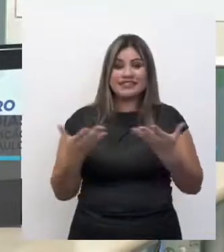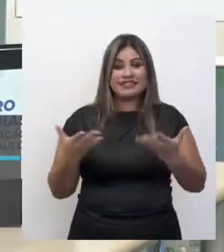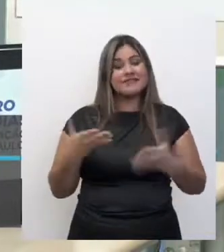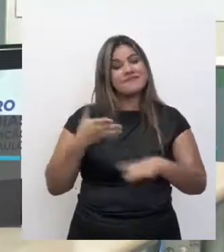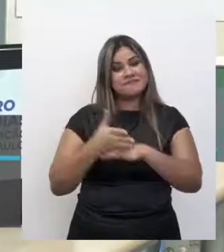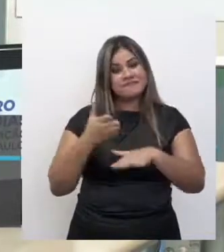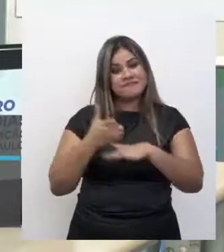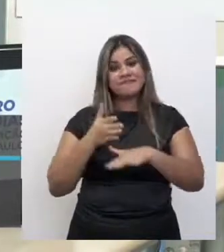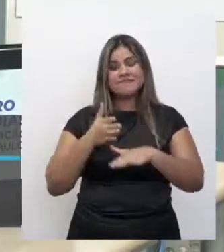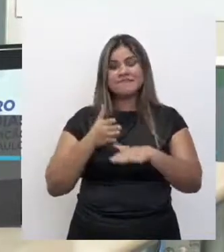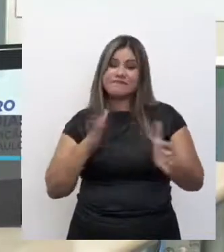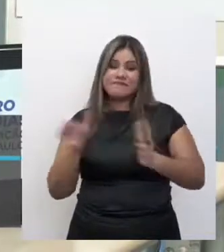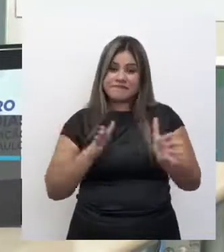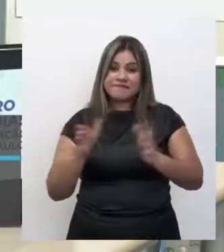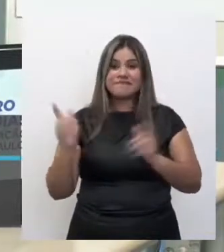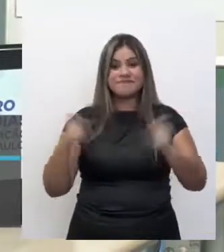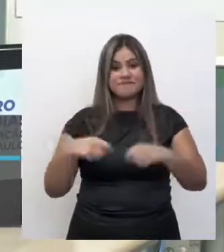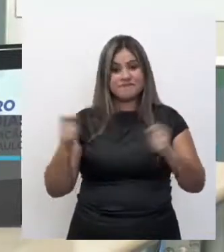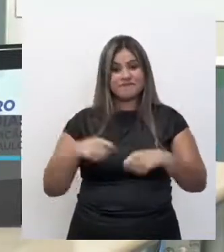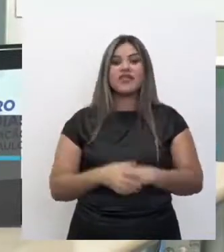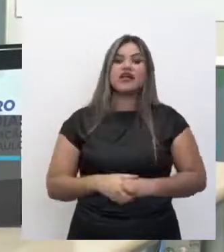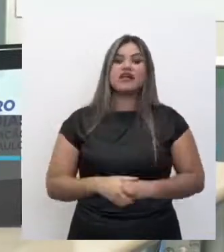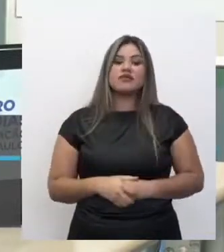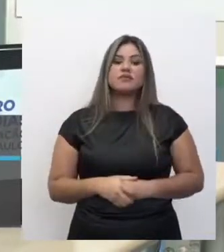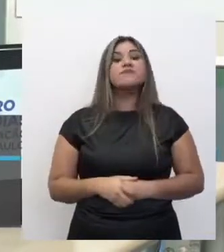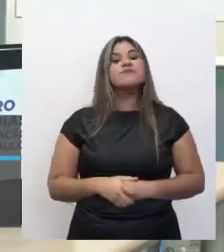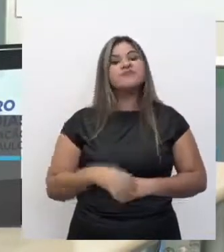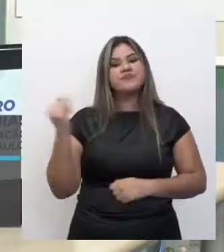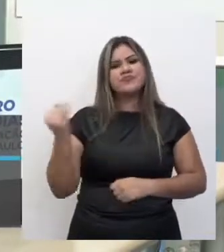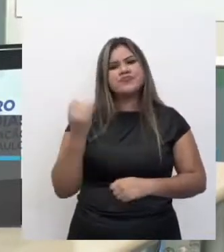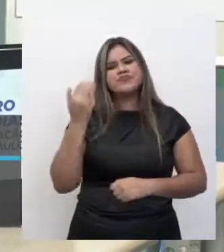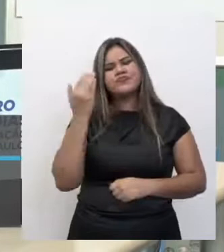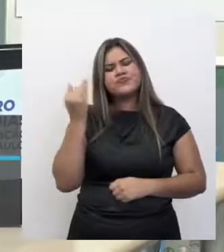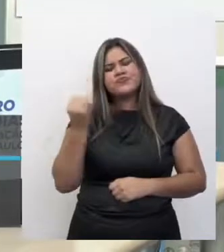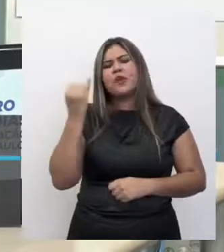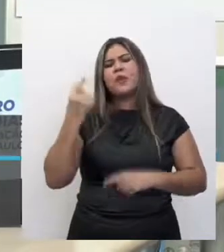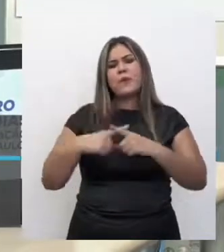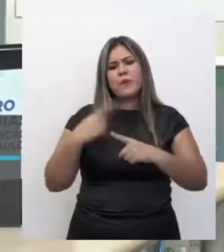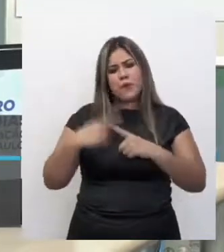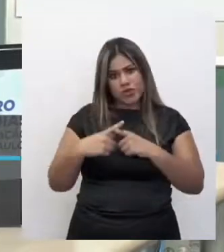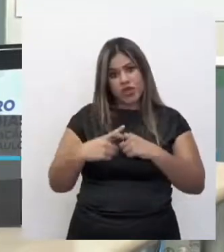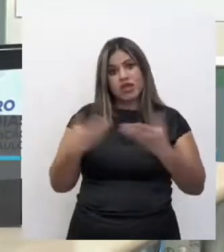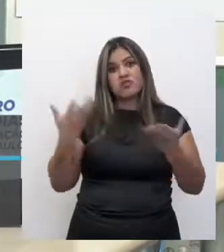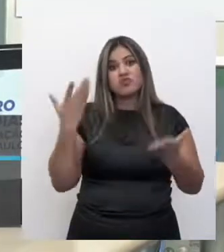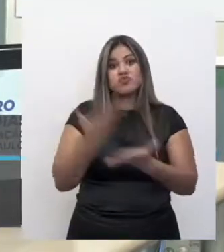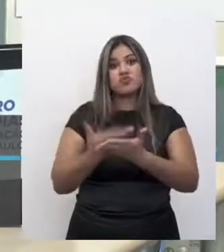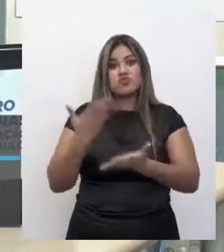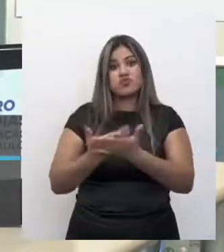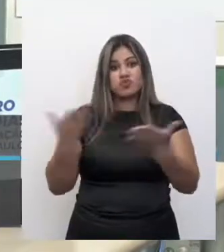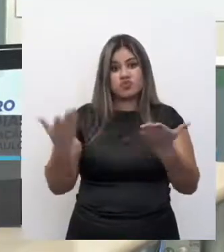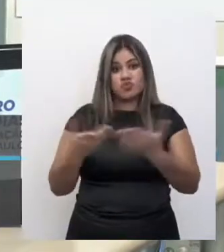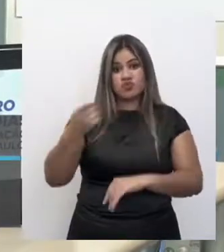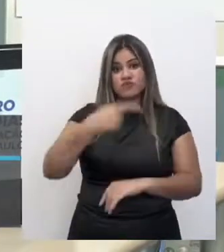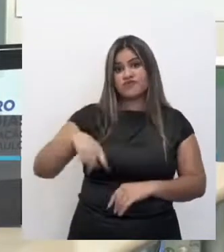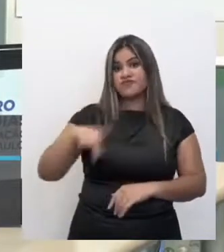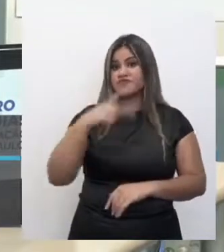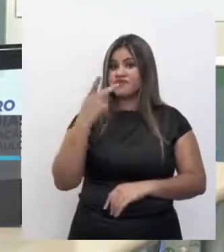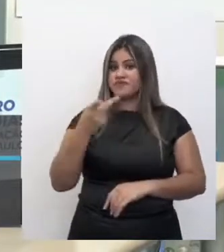acessível. Eu só queria saber disso mesmo. Sabe por quê? Porque na aula de hoje nós vamos falar sobre